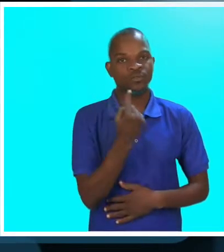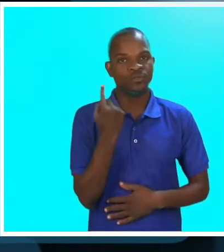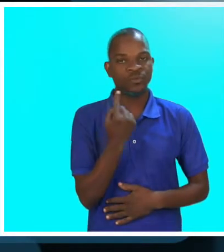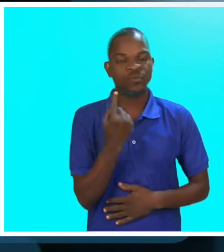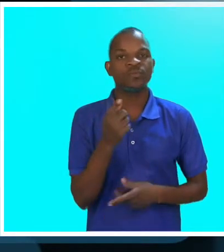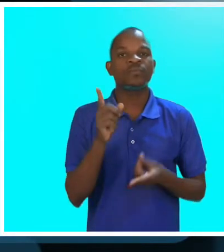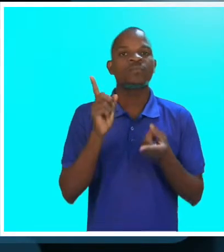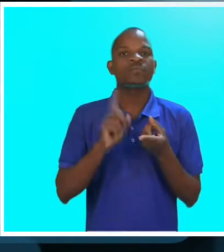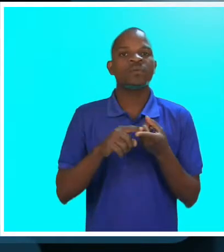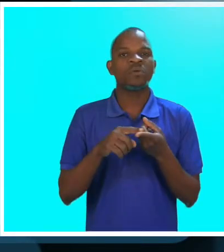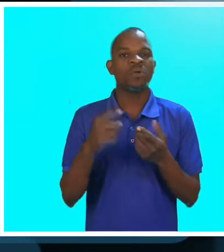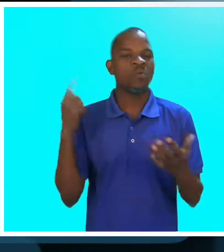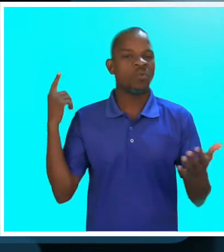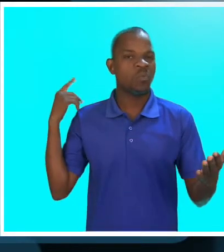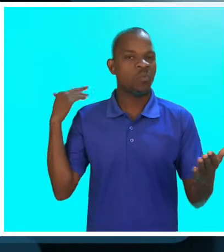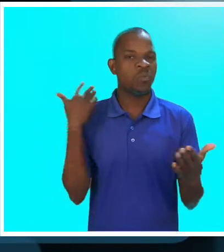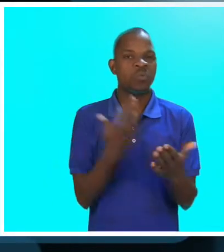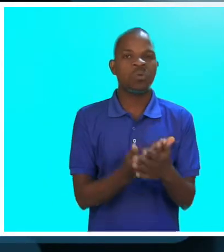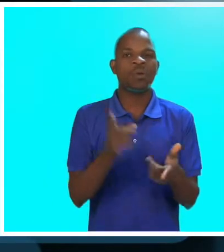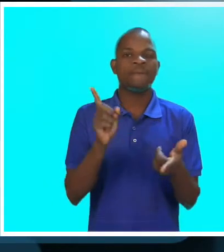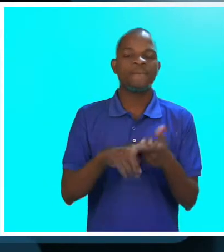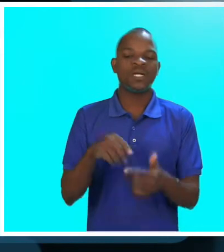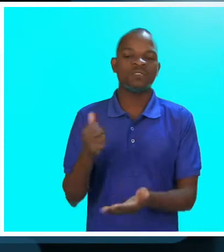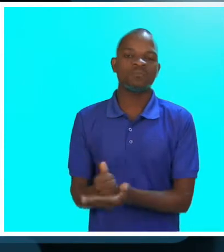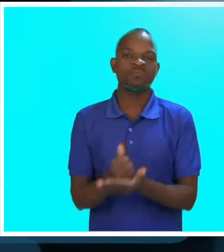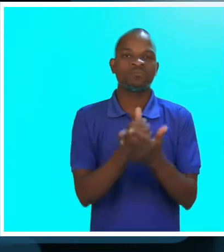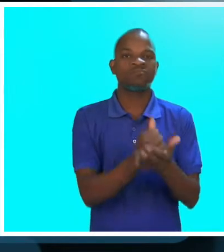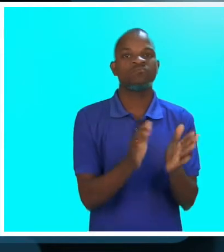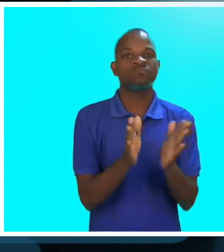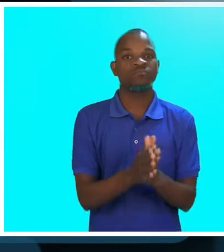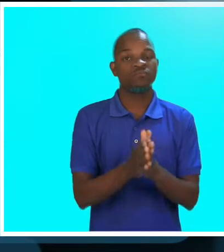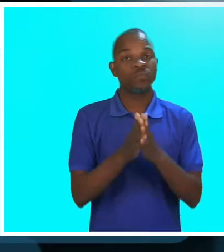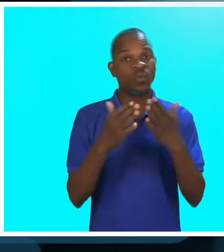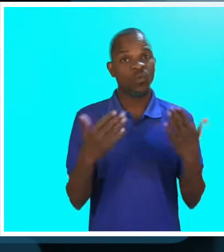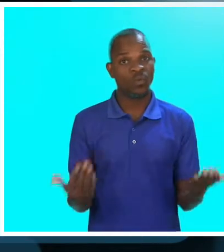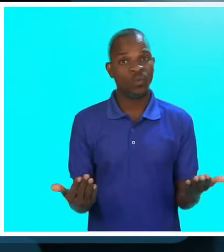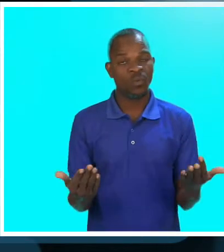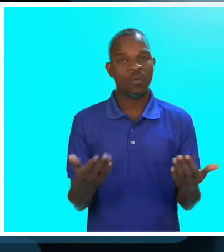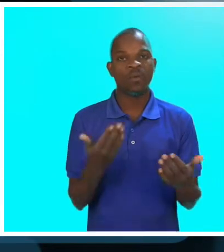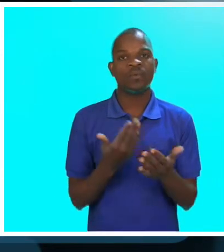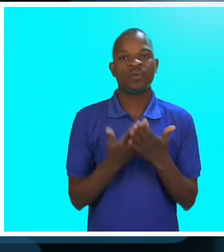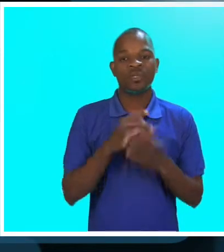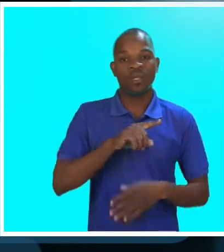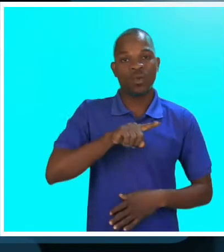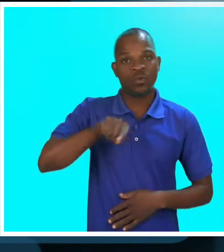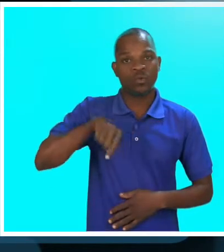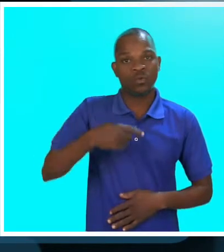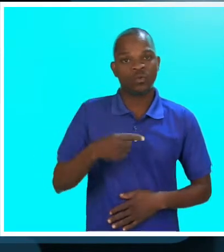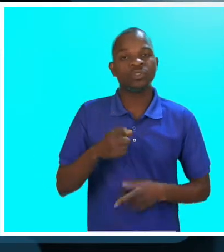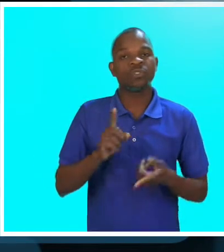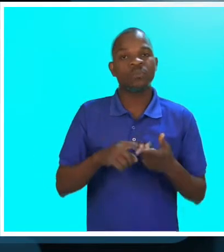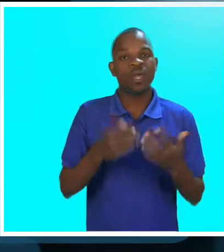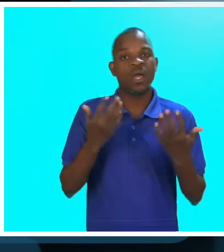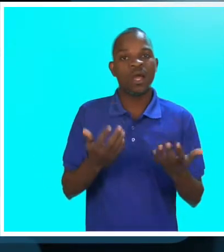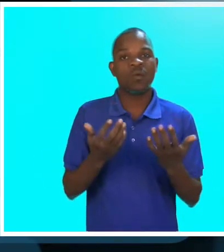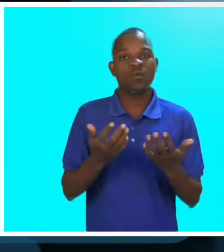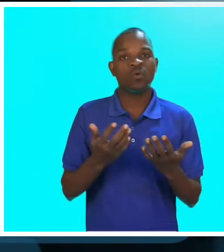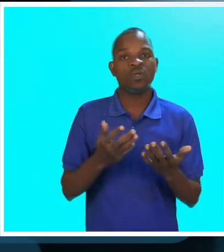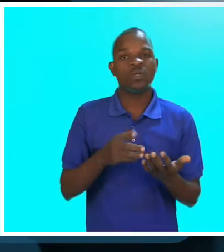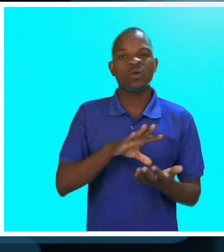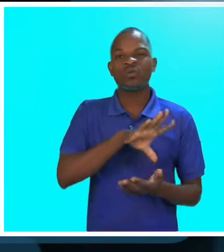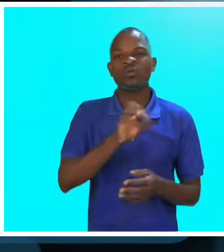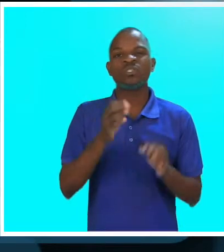e costura e de lá pra cá nunca mais tivemos porque a nossa hoje em